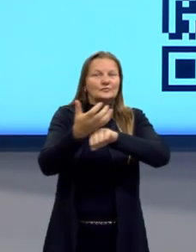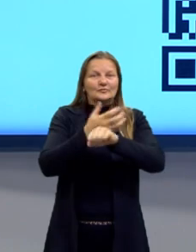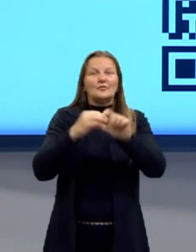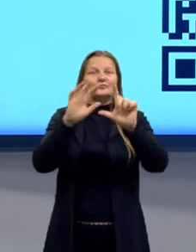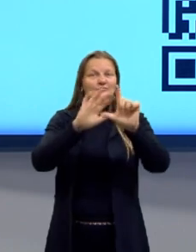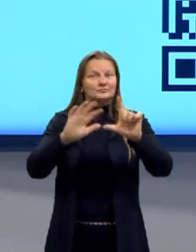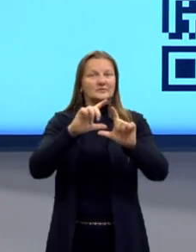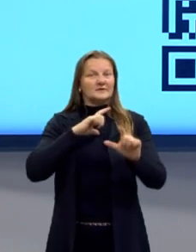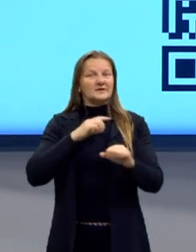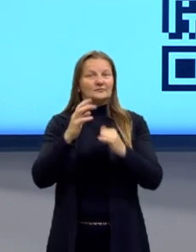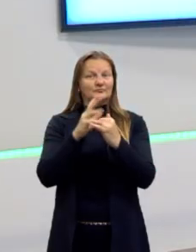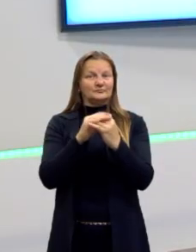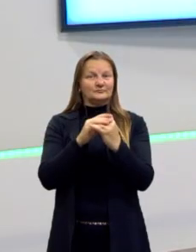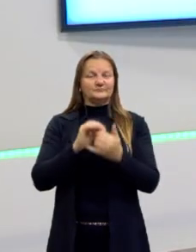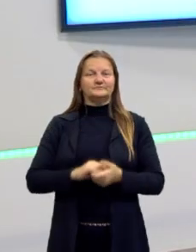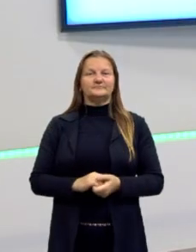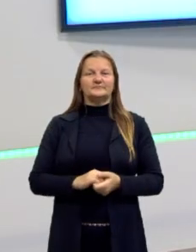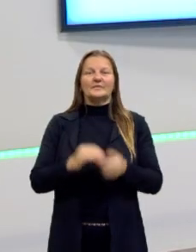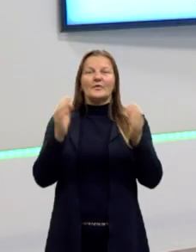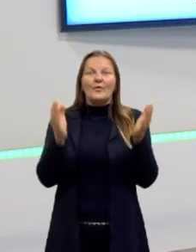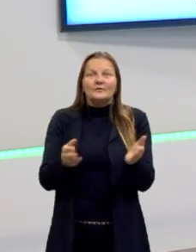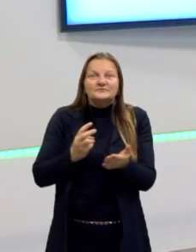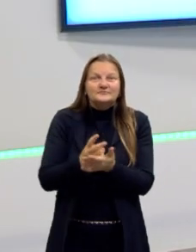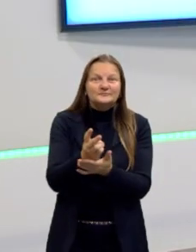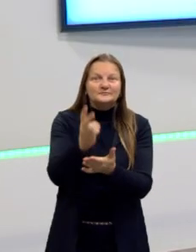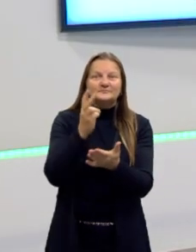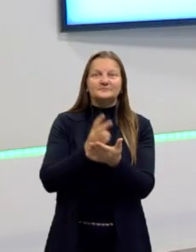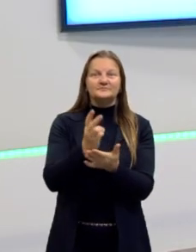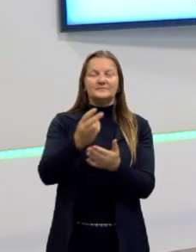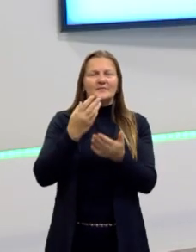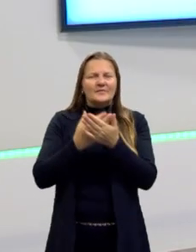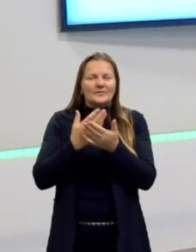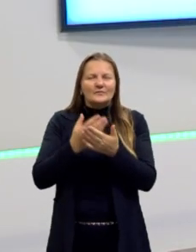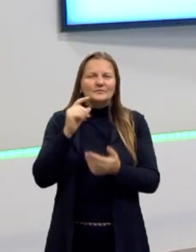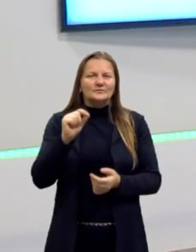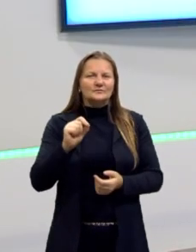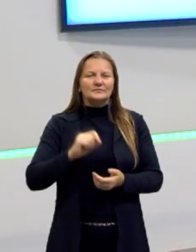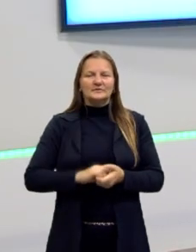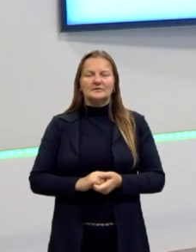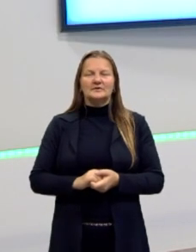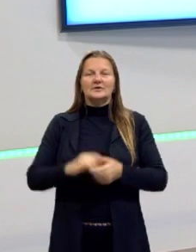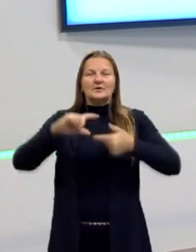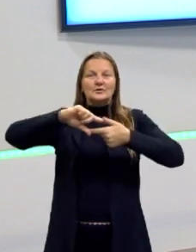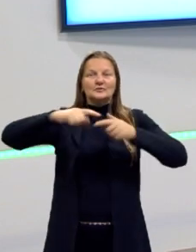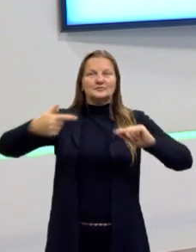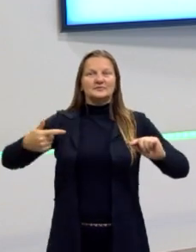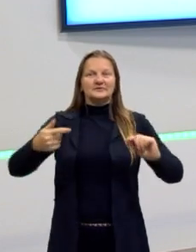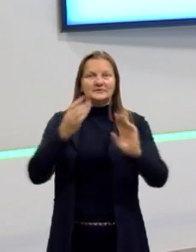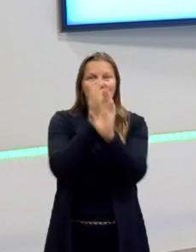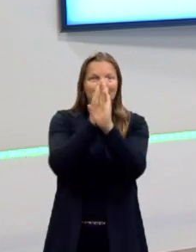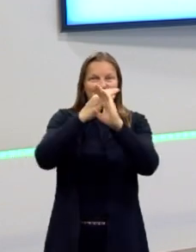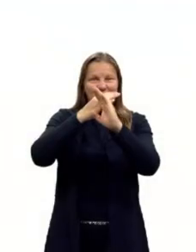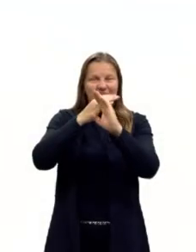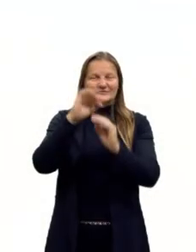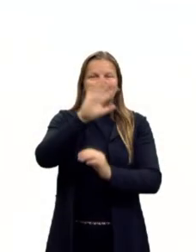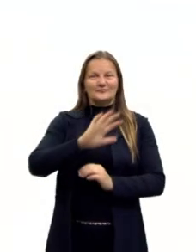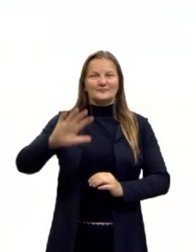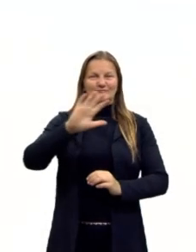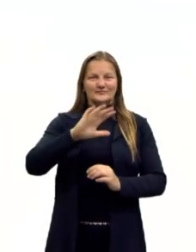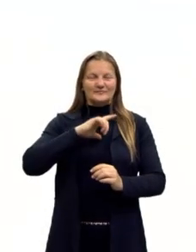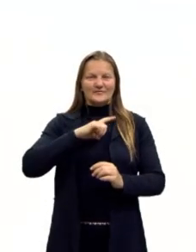do pré-enem Então hoje nós vamos dar continuidade aí no estudo da geometria espacial a